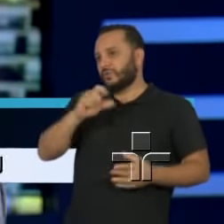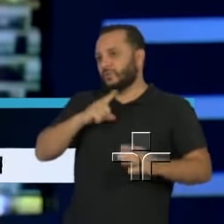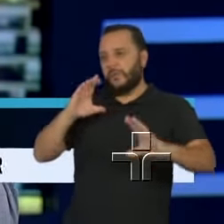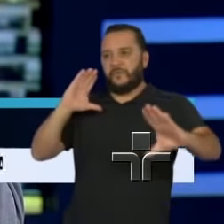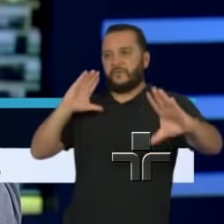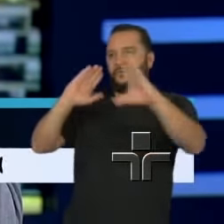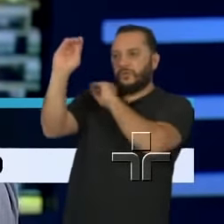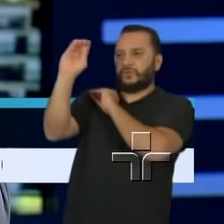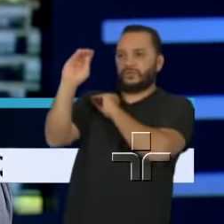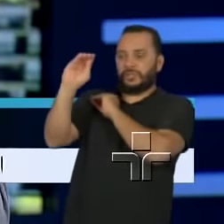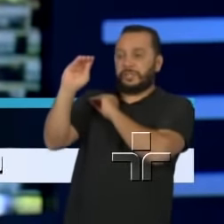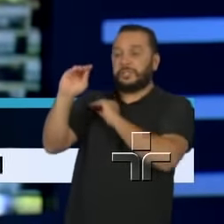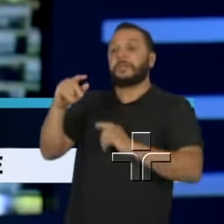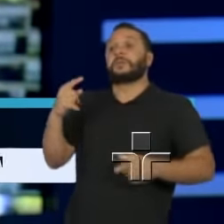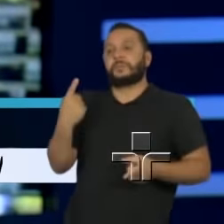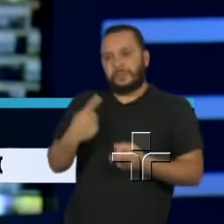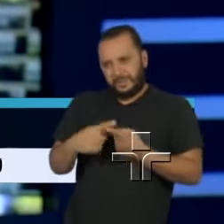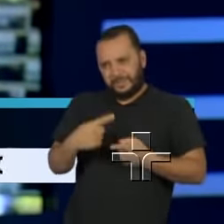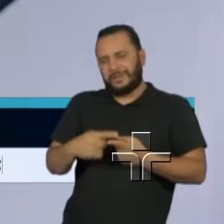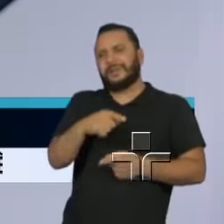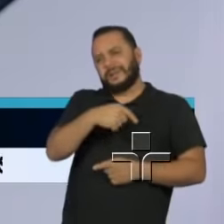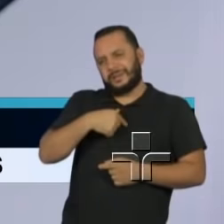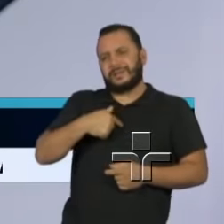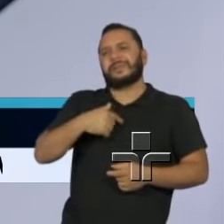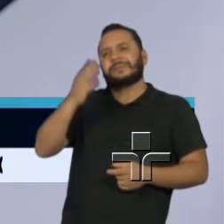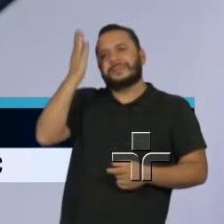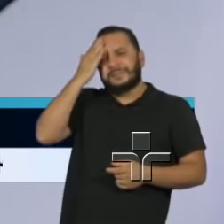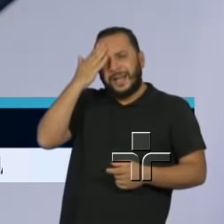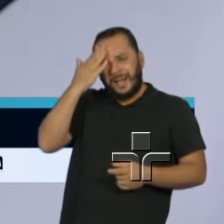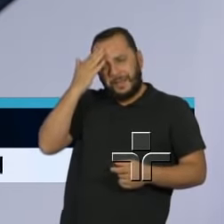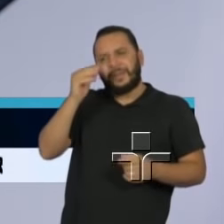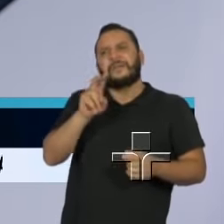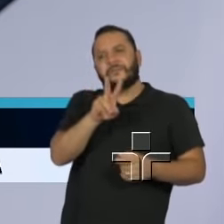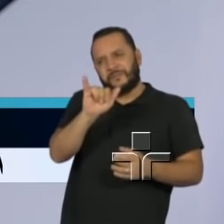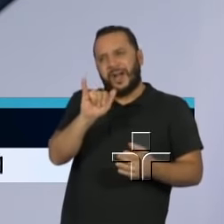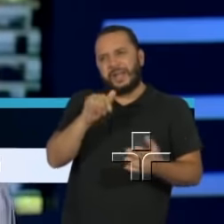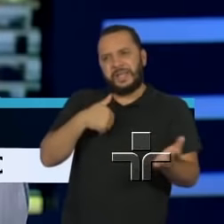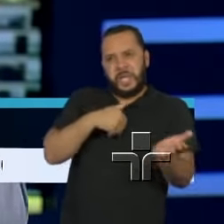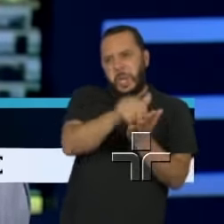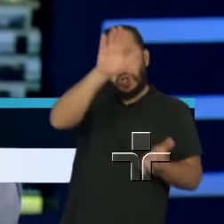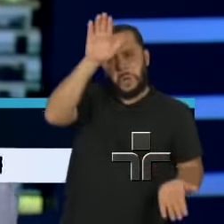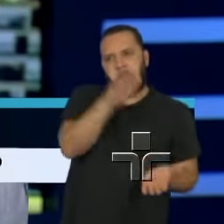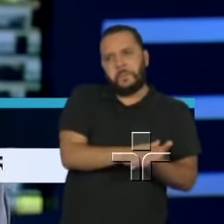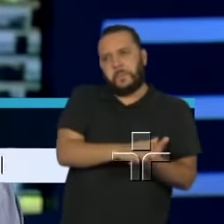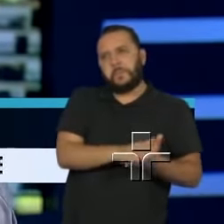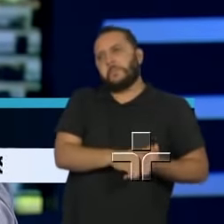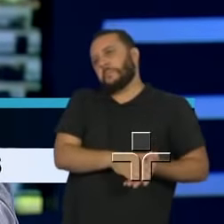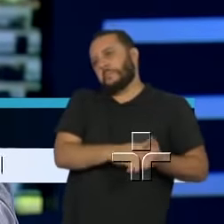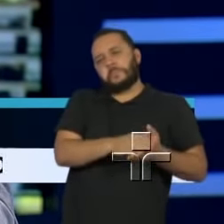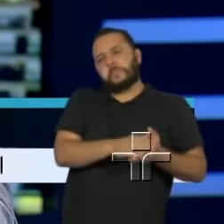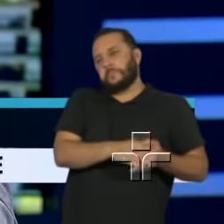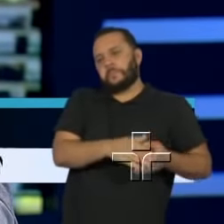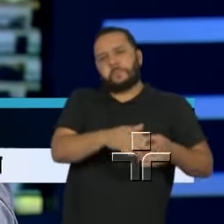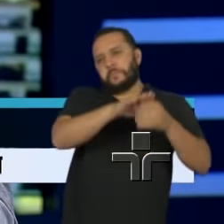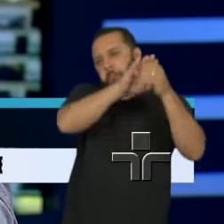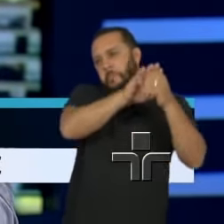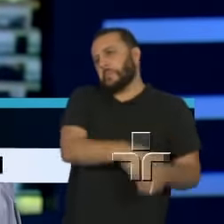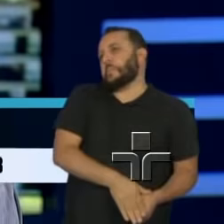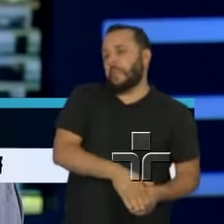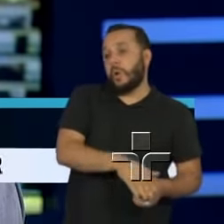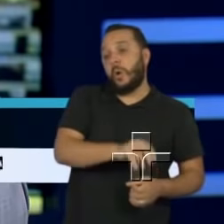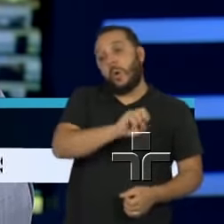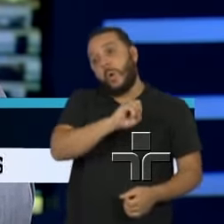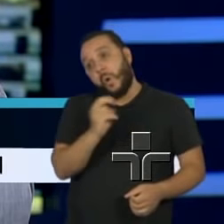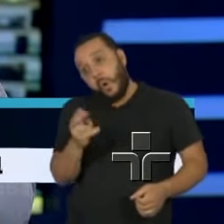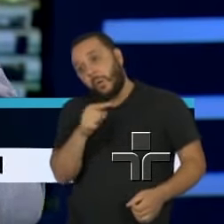é que ele não tem dúvidas que vai ser vítima de uma punição draconiana ou que ele está coberto de razão. Não é?